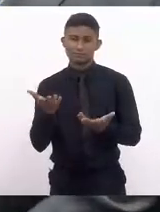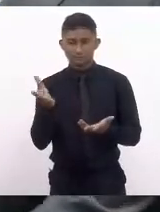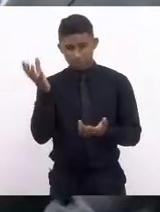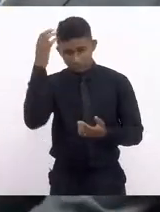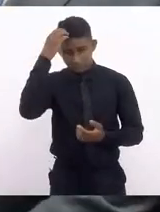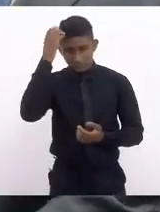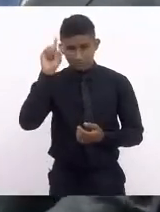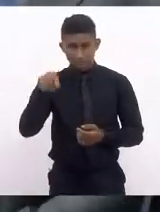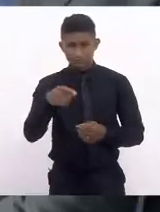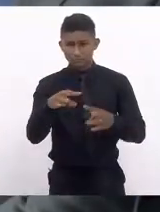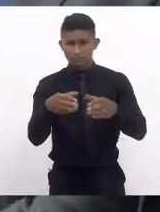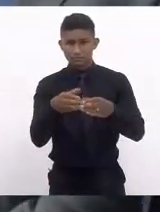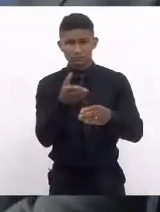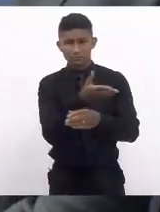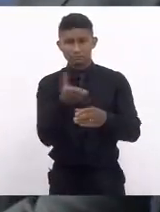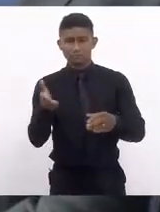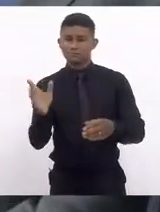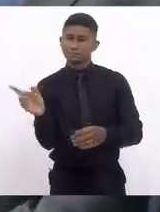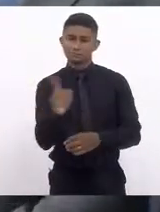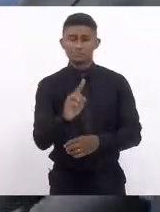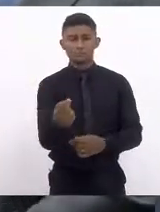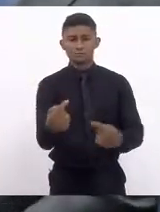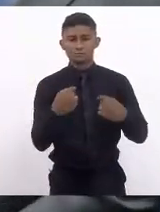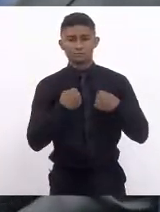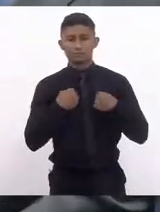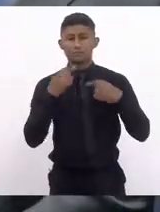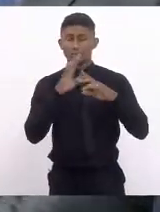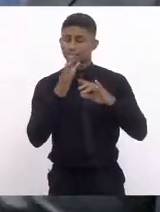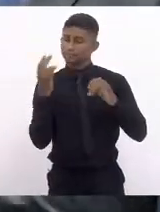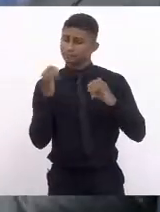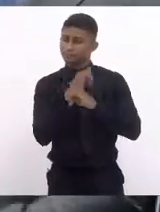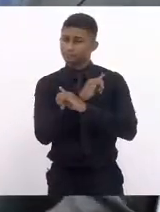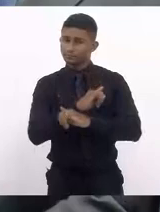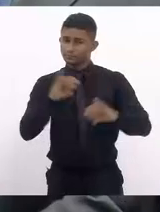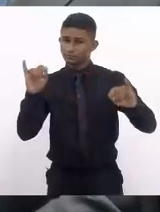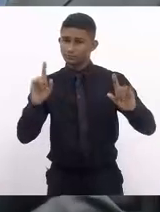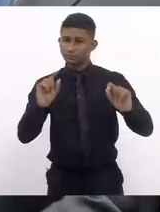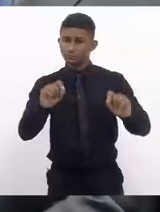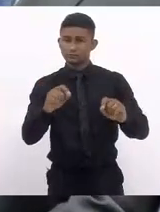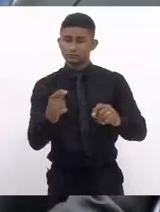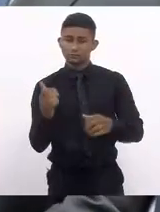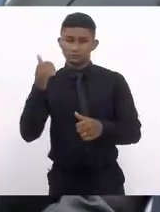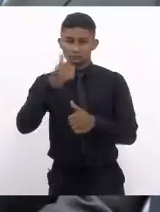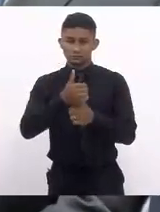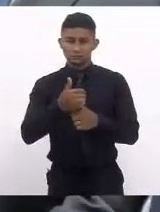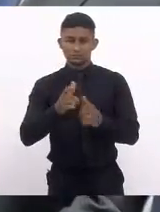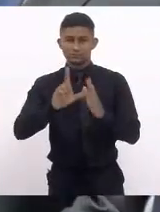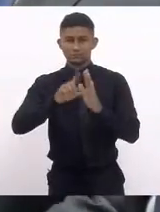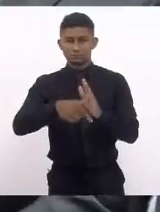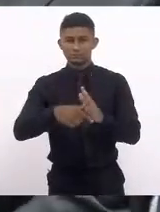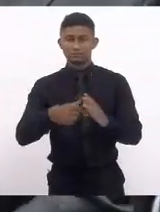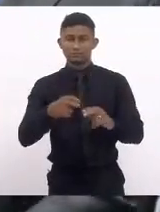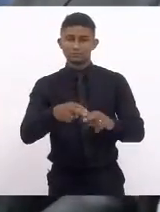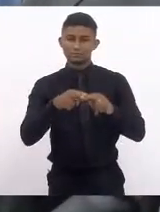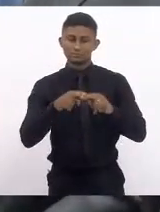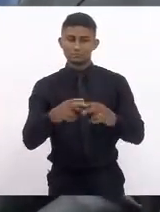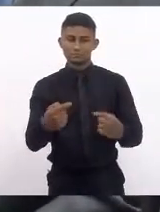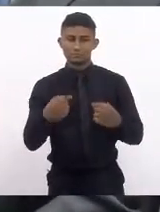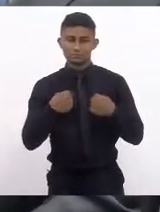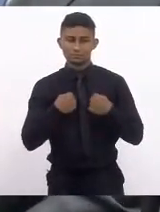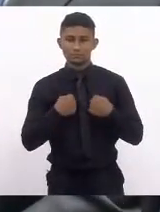não é Assessoria sou eu mais quero informar que nesse exato momento substitutivo atrasado por minha culpa